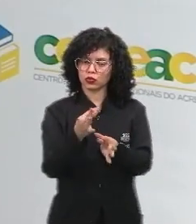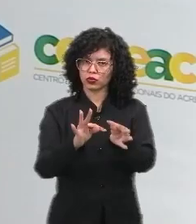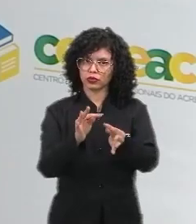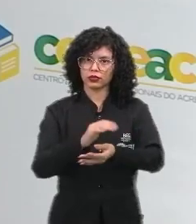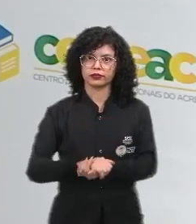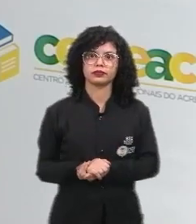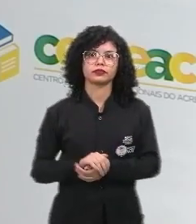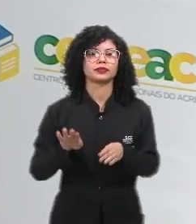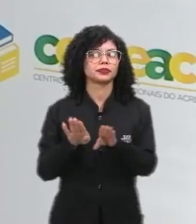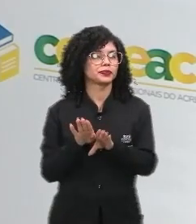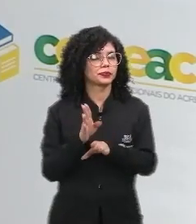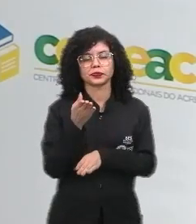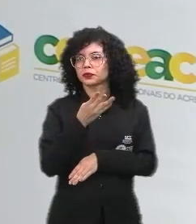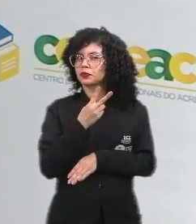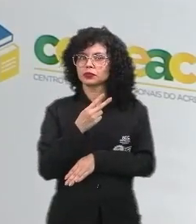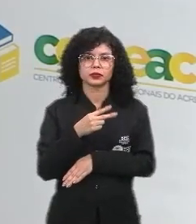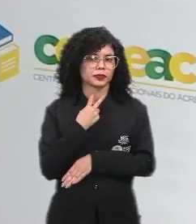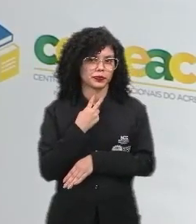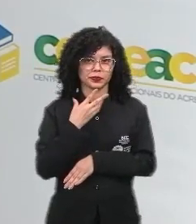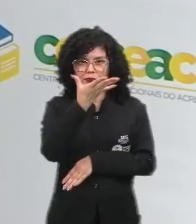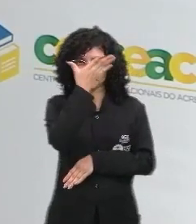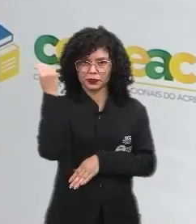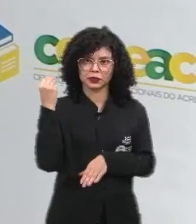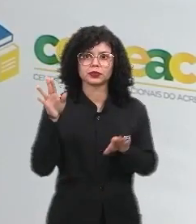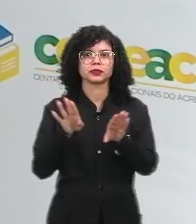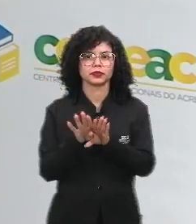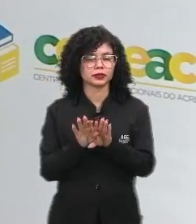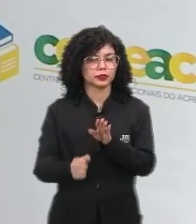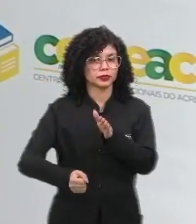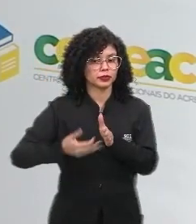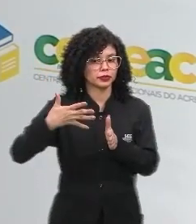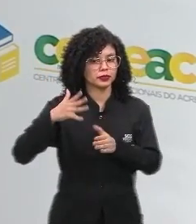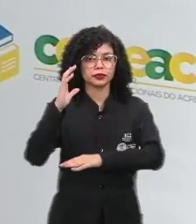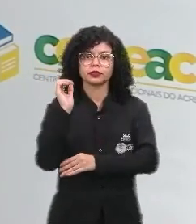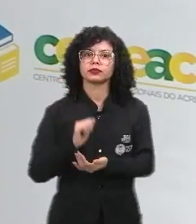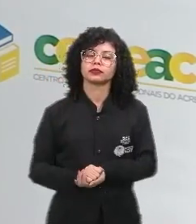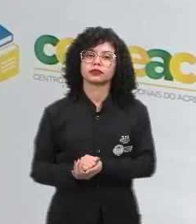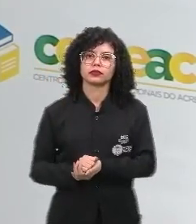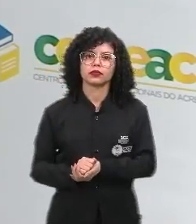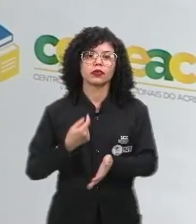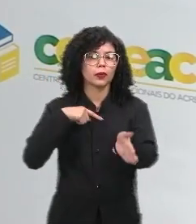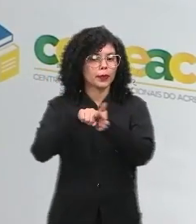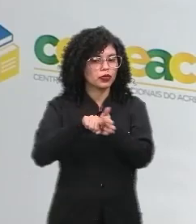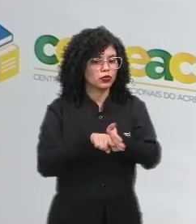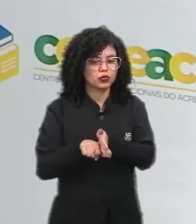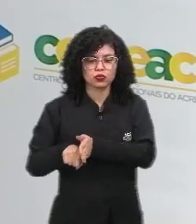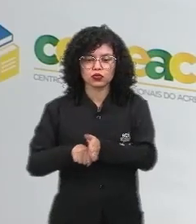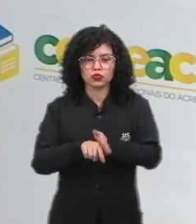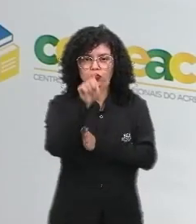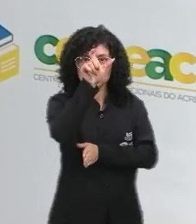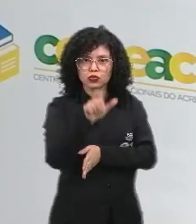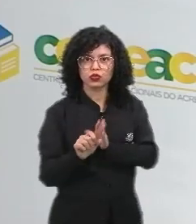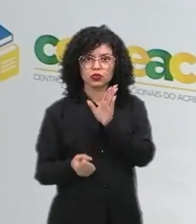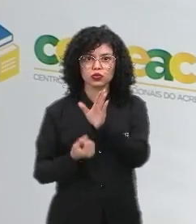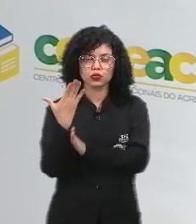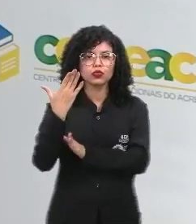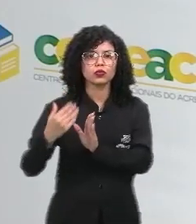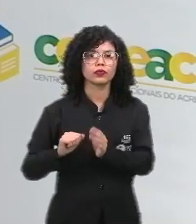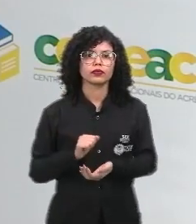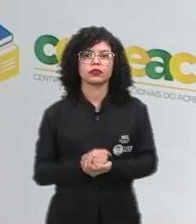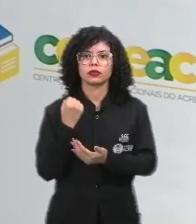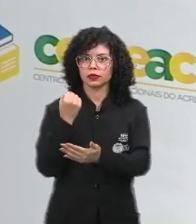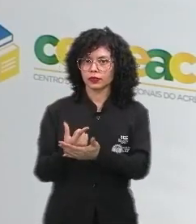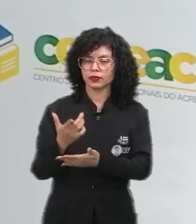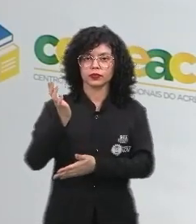tecnológicas. E a gente também não pode esquecer do fato de que haviam muitos cientistas, muitos inventores que conseguiam o patrocínio